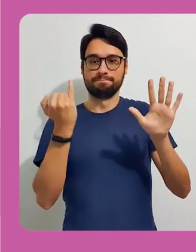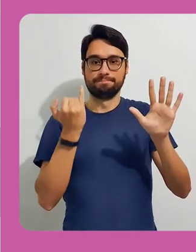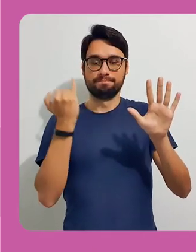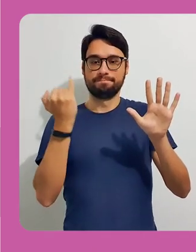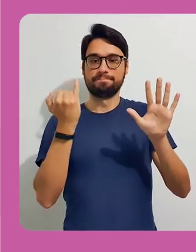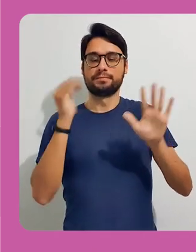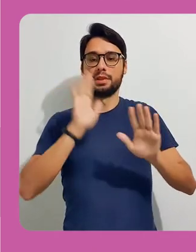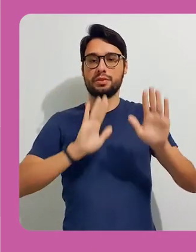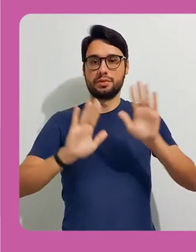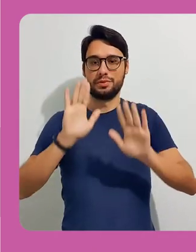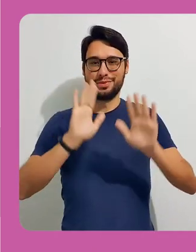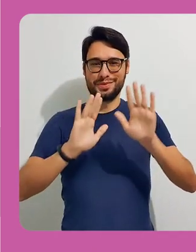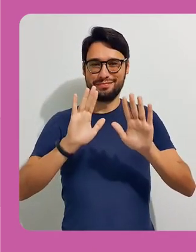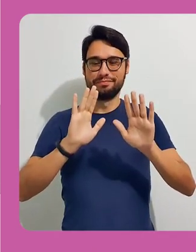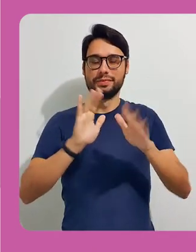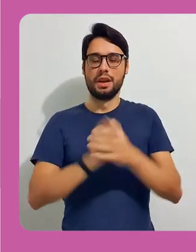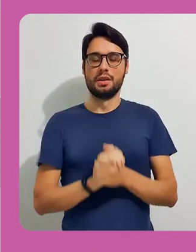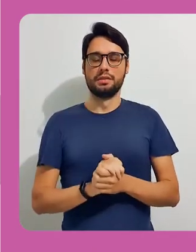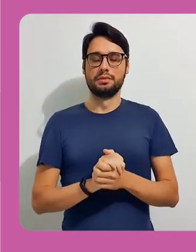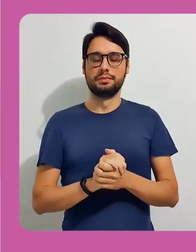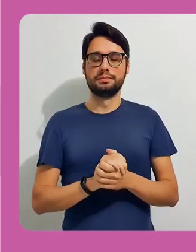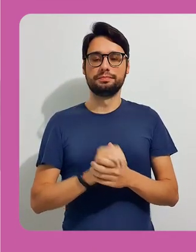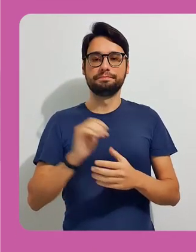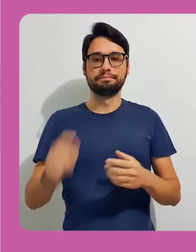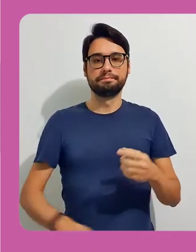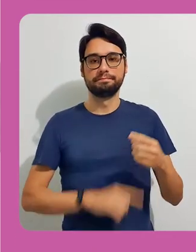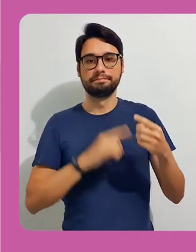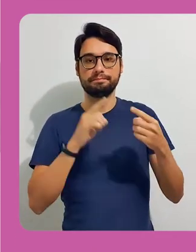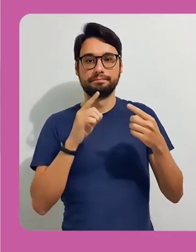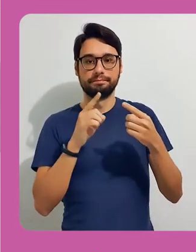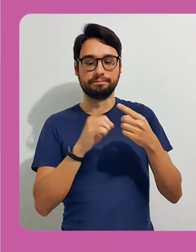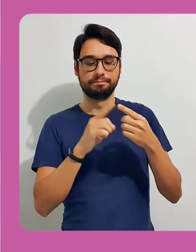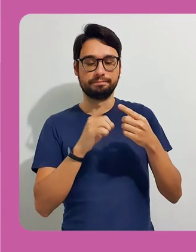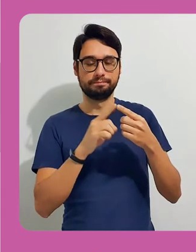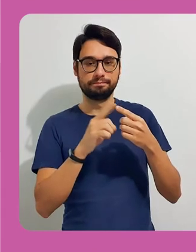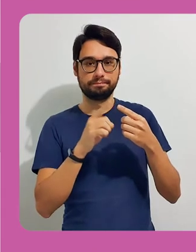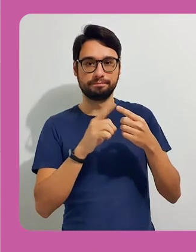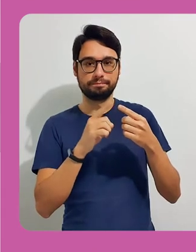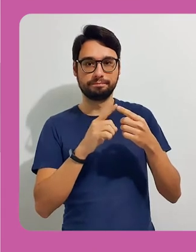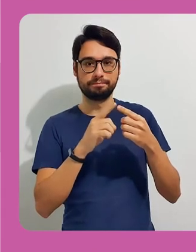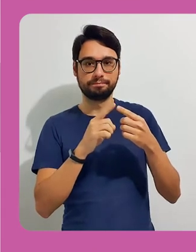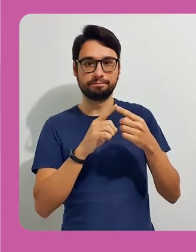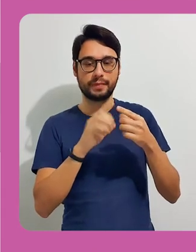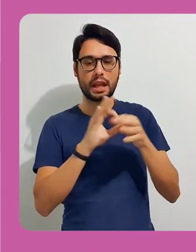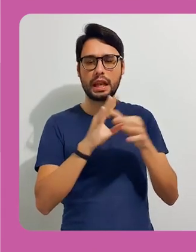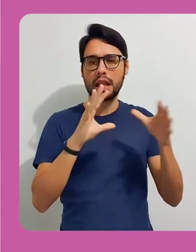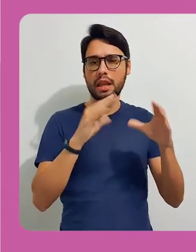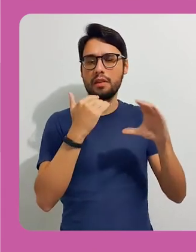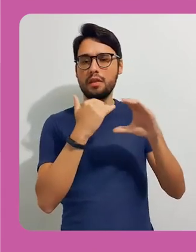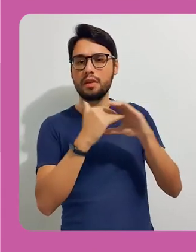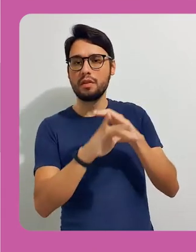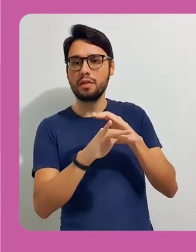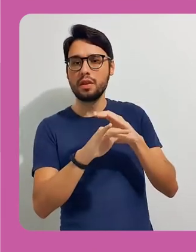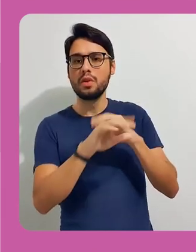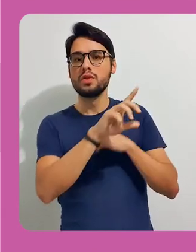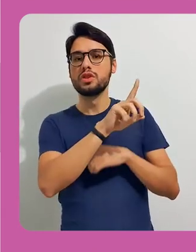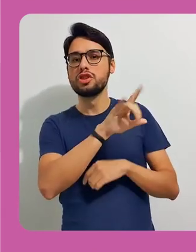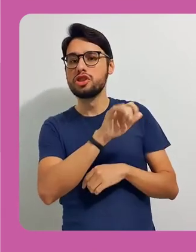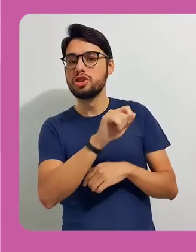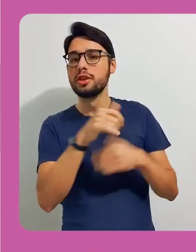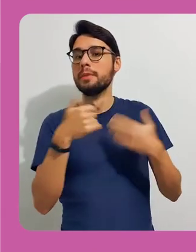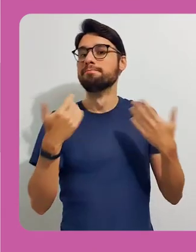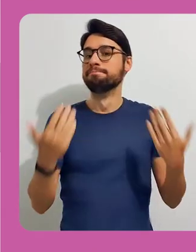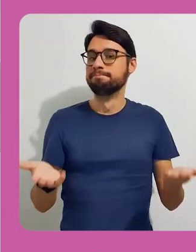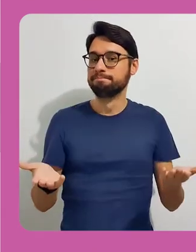configurações que são importantíssimas para a gente tá primeira delas é permitir envios a partir de então